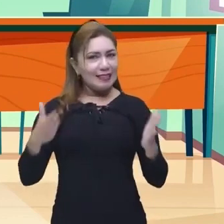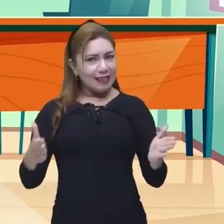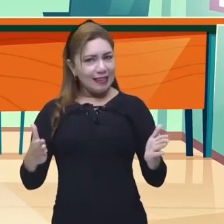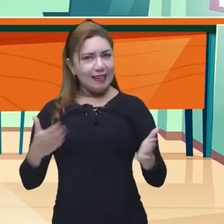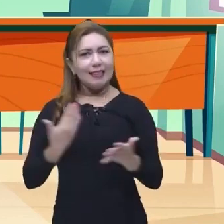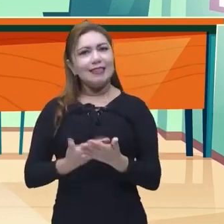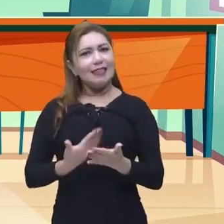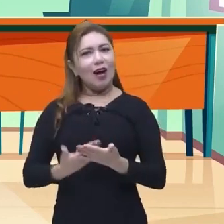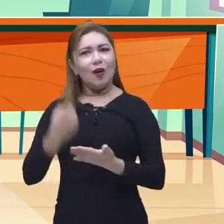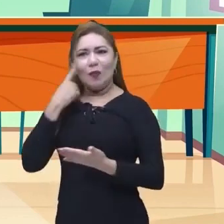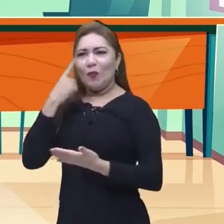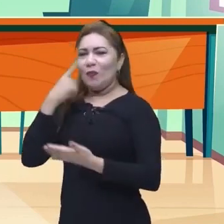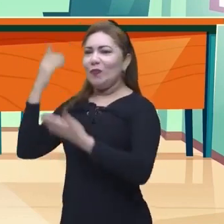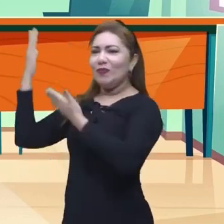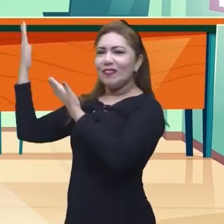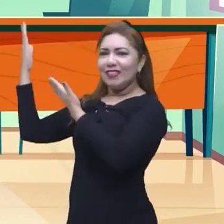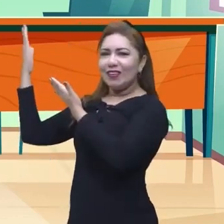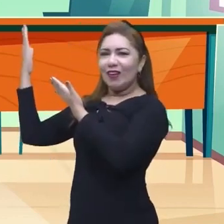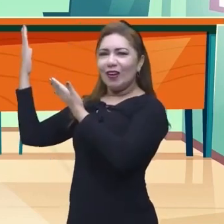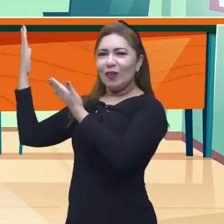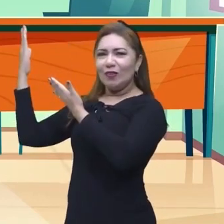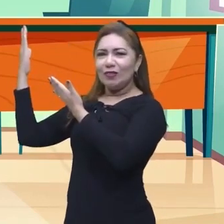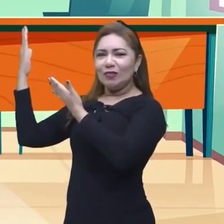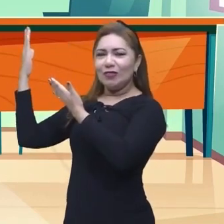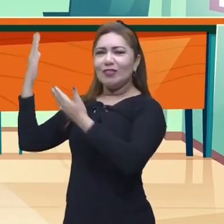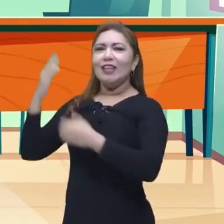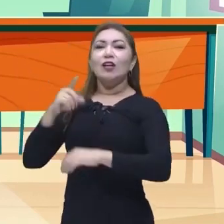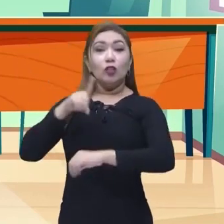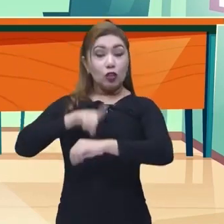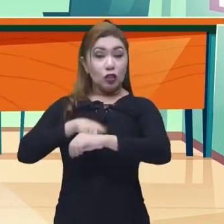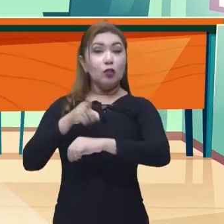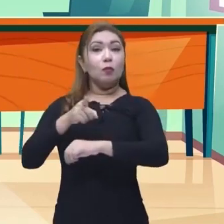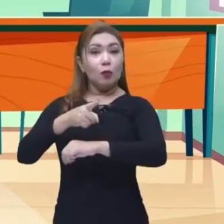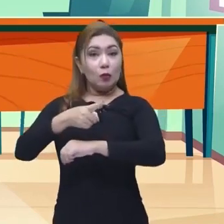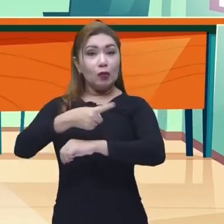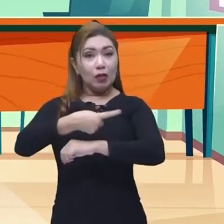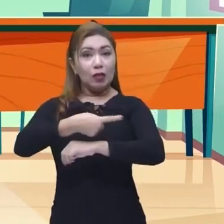aqui, nós temos um relógio de ponteiros, tá